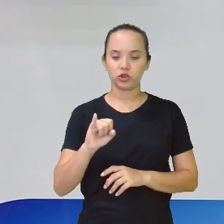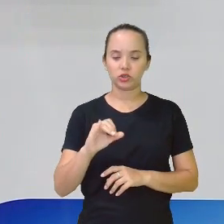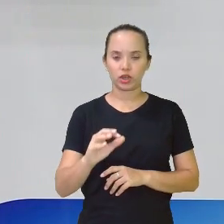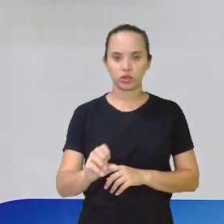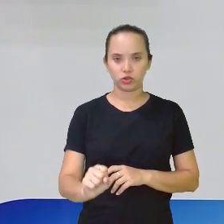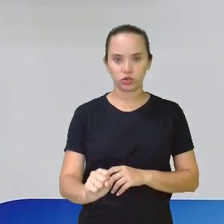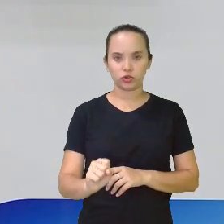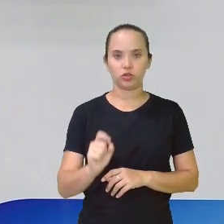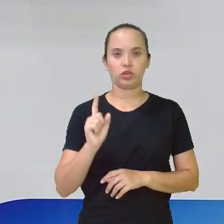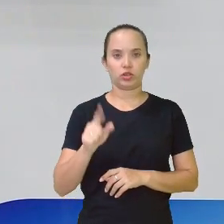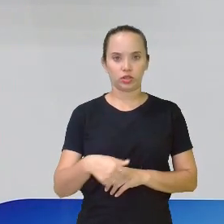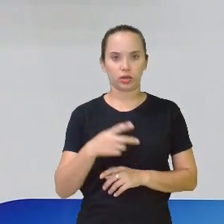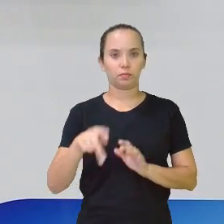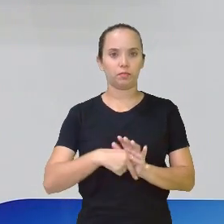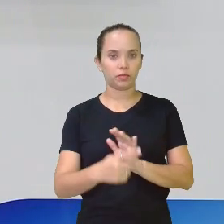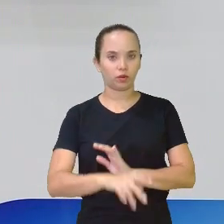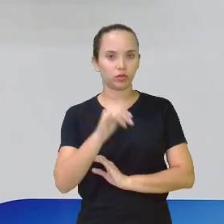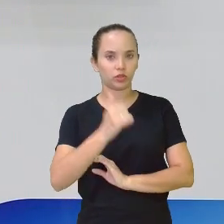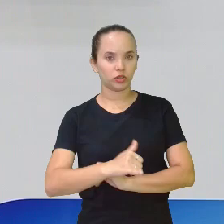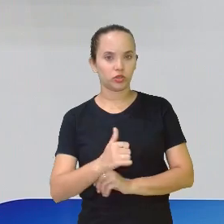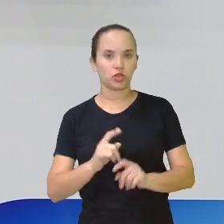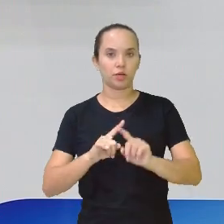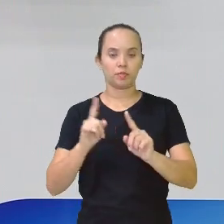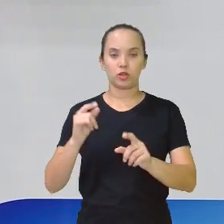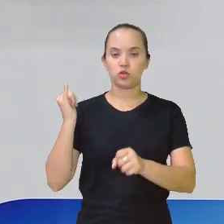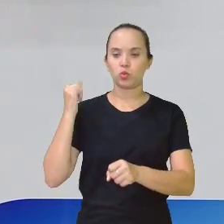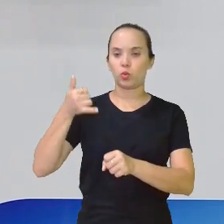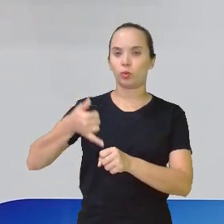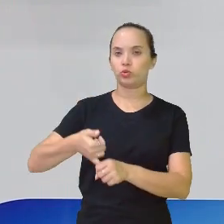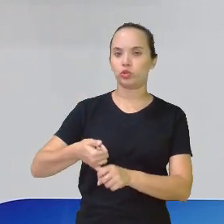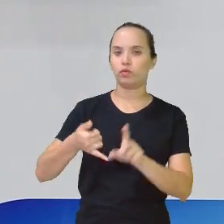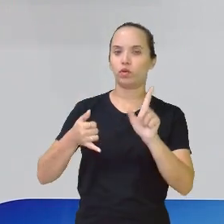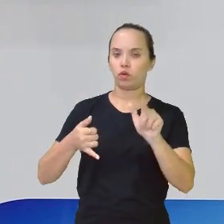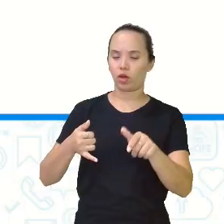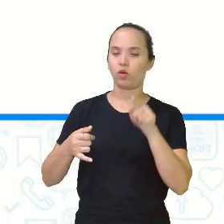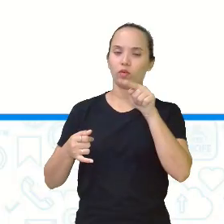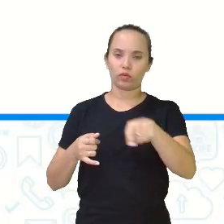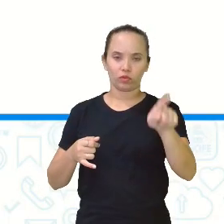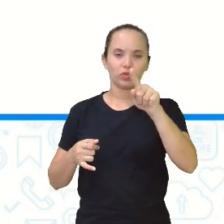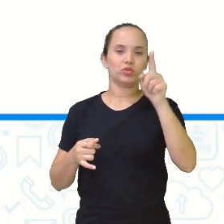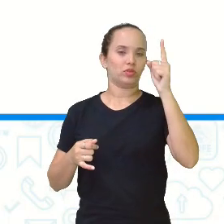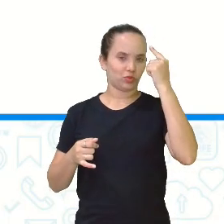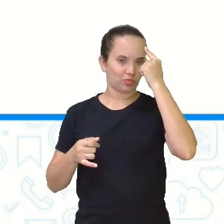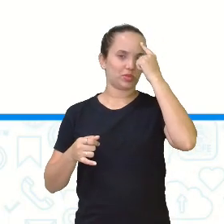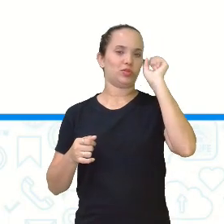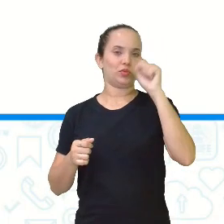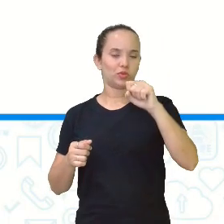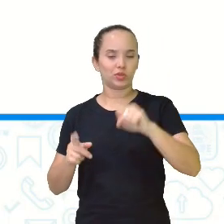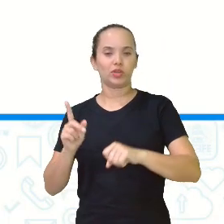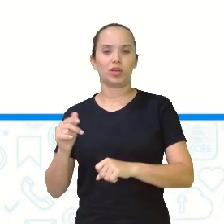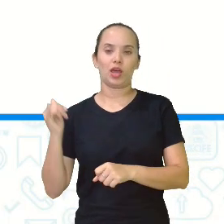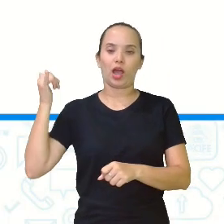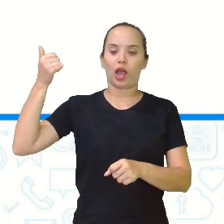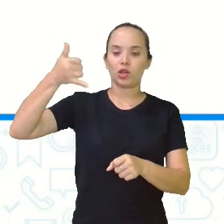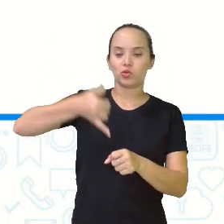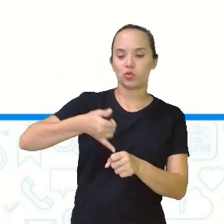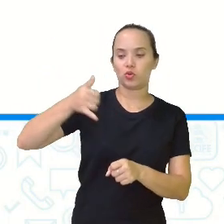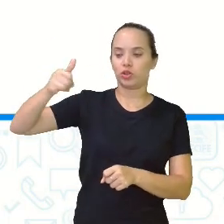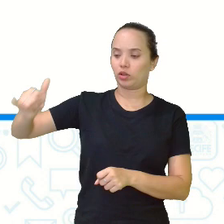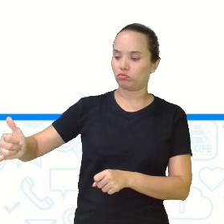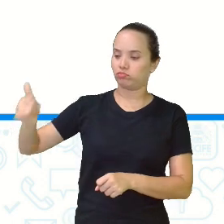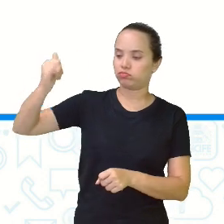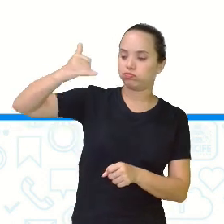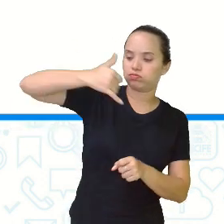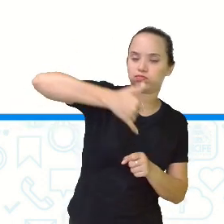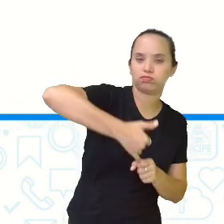combustível? Seria justamente esse que vocês estão pensando mesmo, a gasolina. A gasolina seria